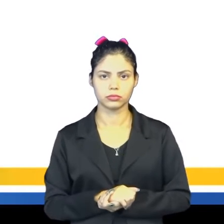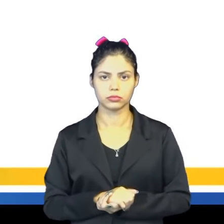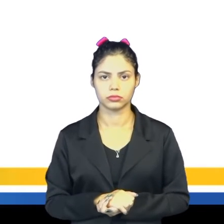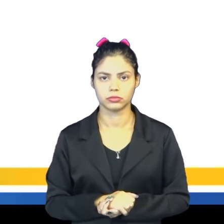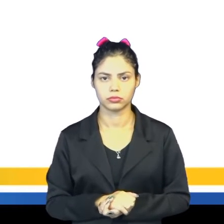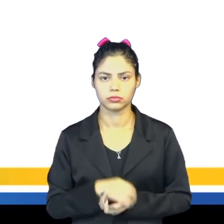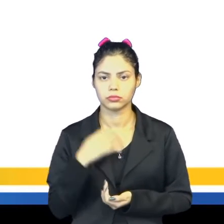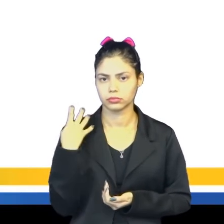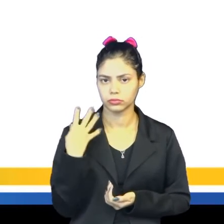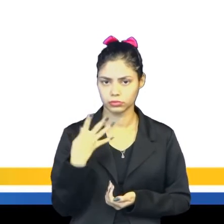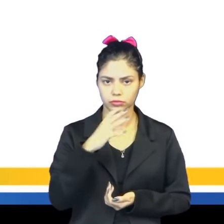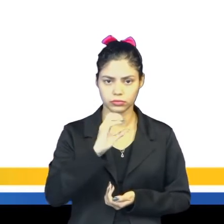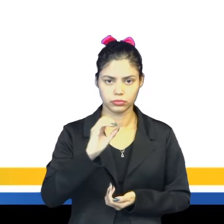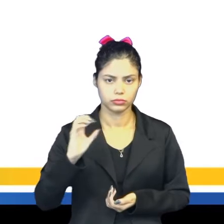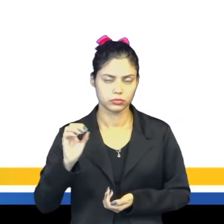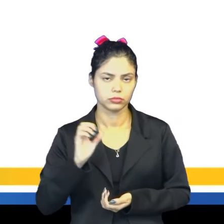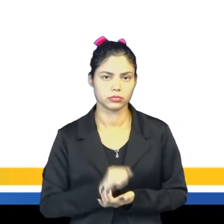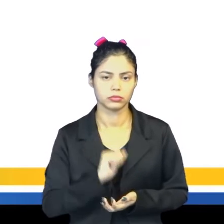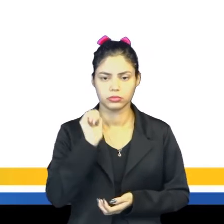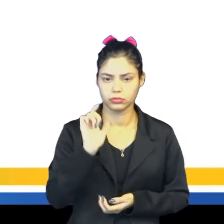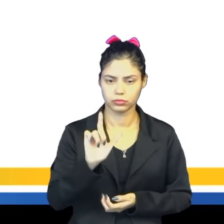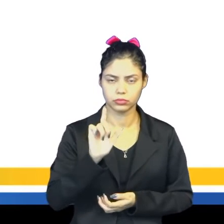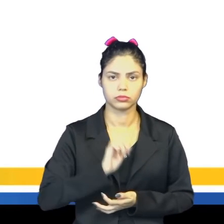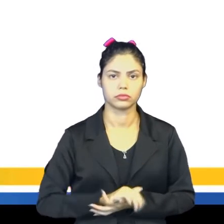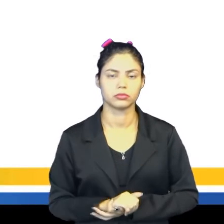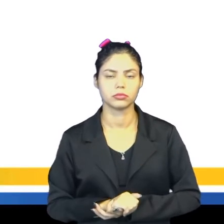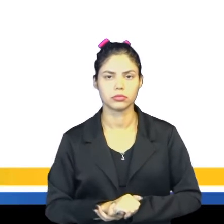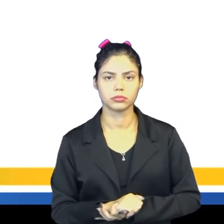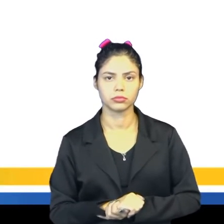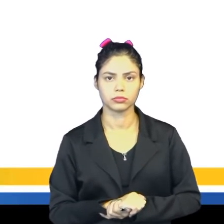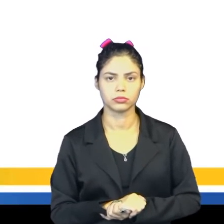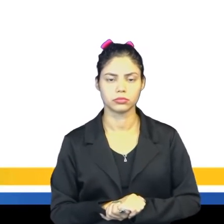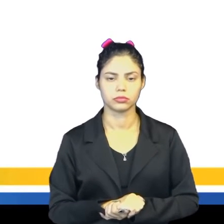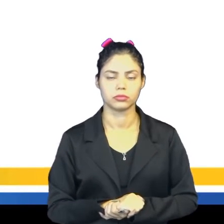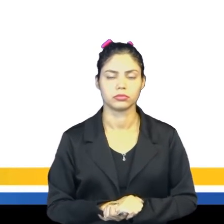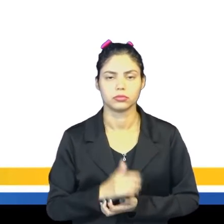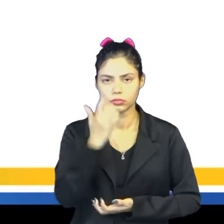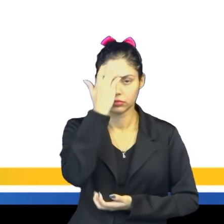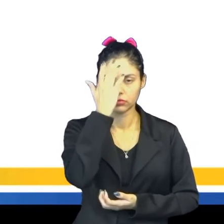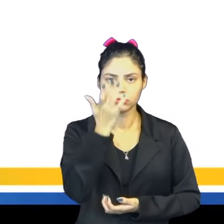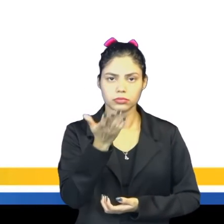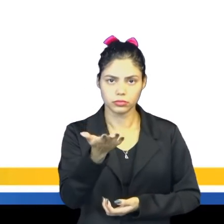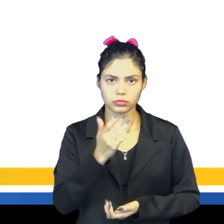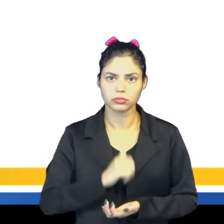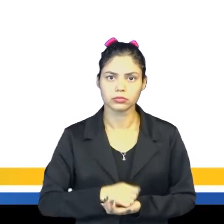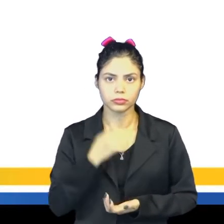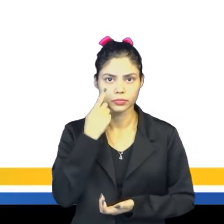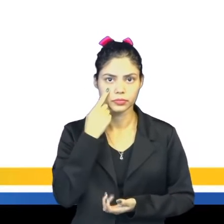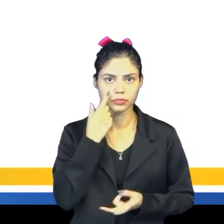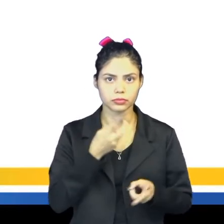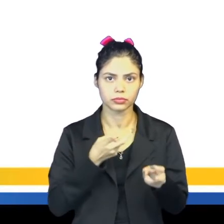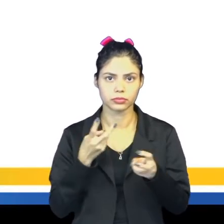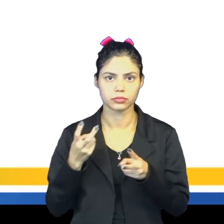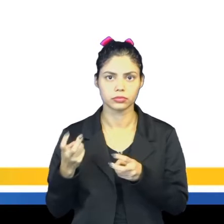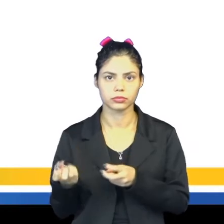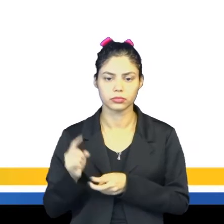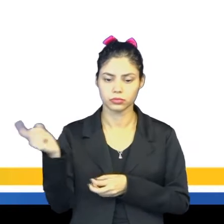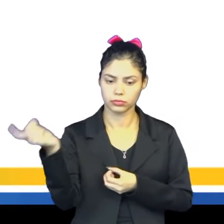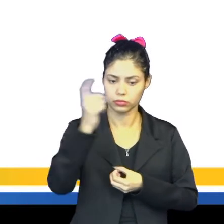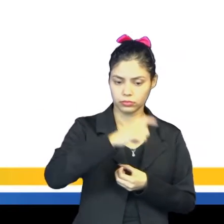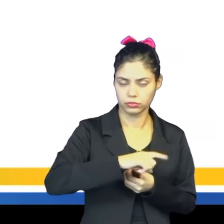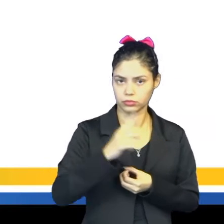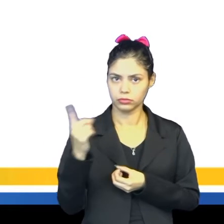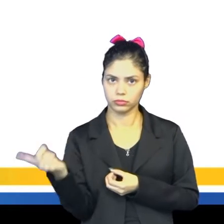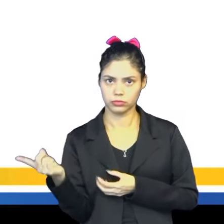e 400 cililitros em litros. Aí é fácil, pessoal. Observa que tem uma ida e uma